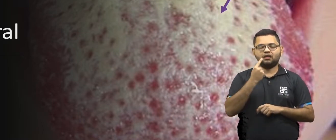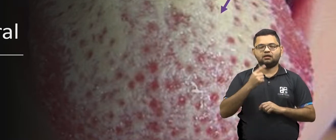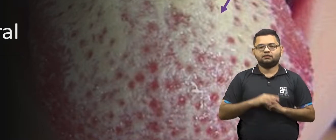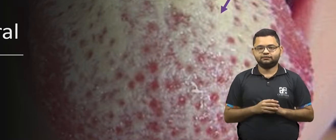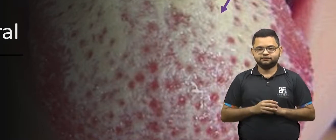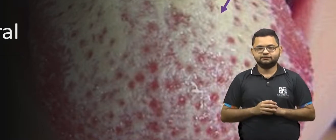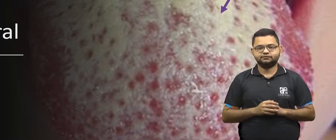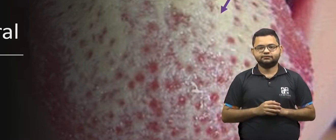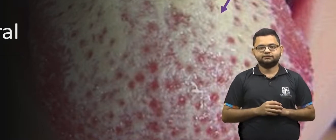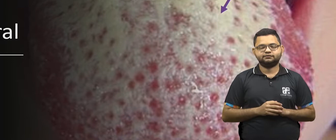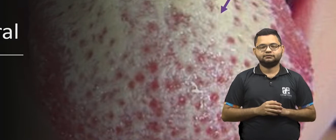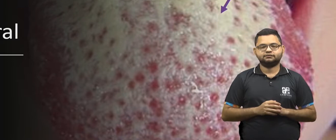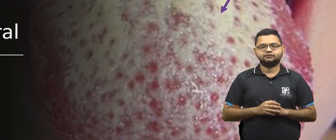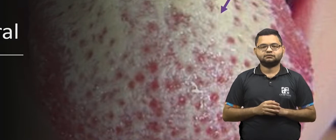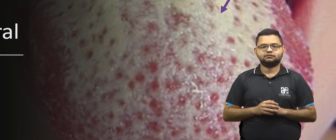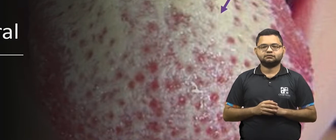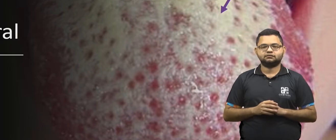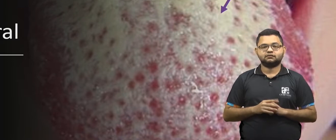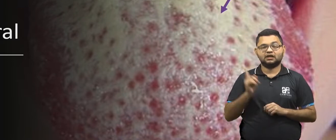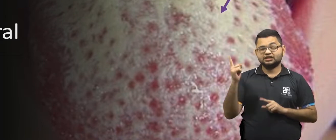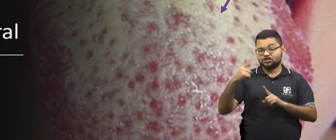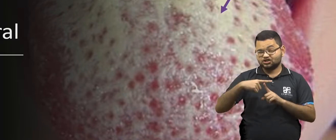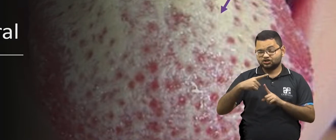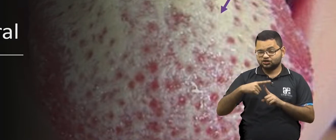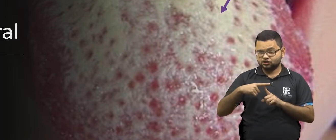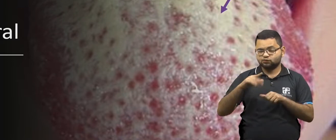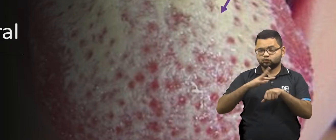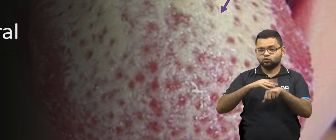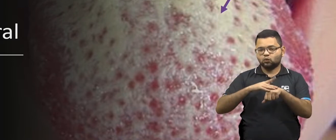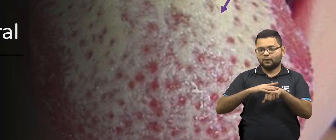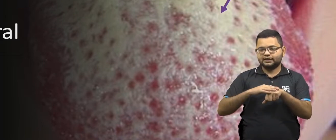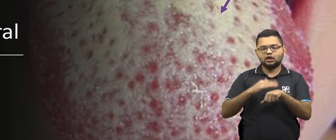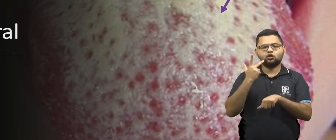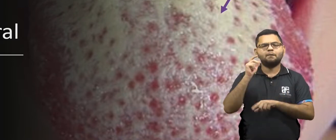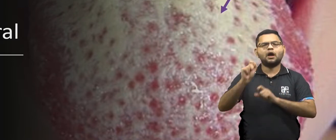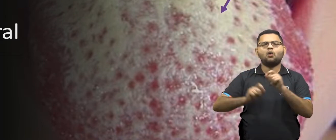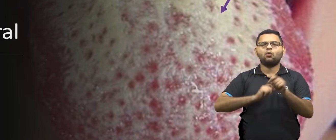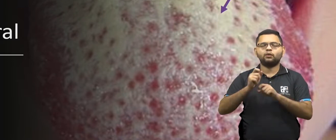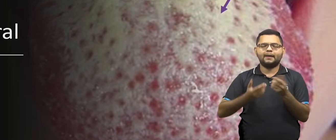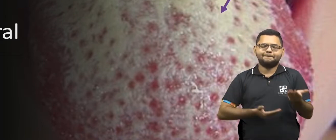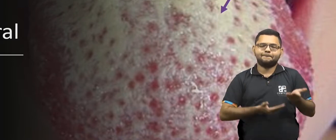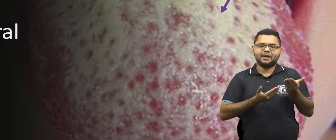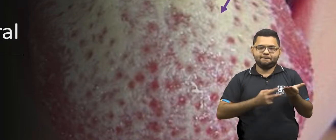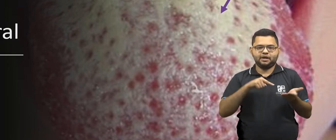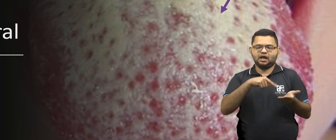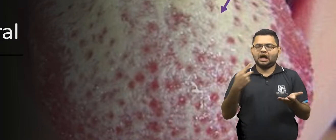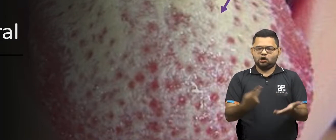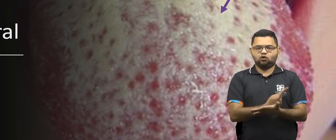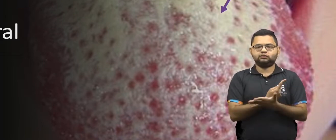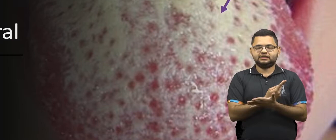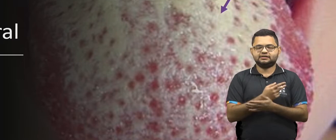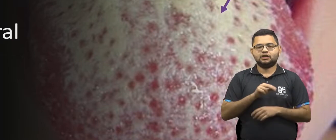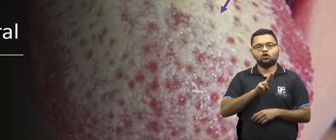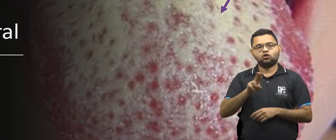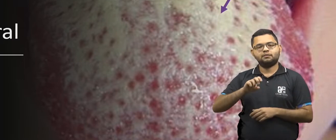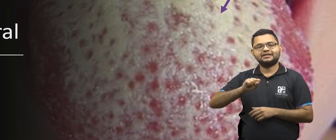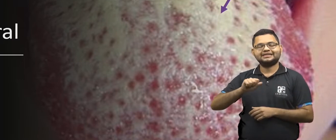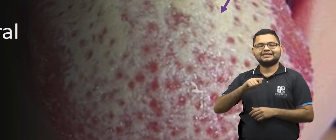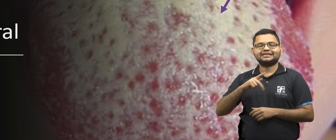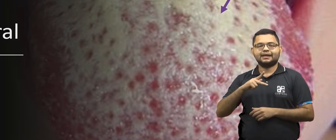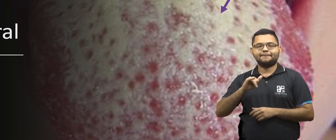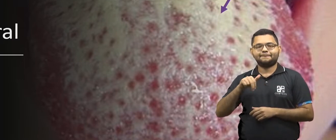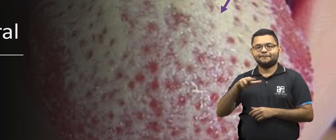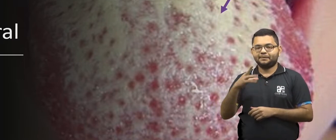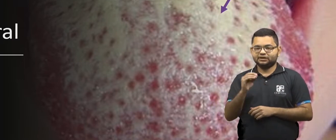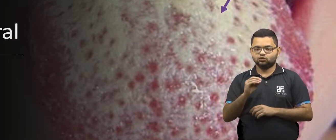a chamada candidíase oral. Esse tipo de infecção é mais comum em bebês, conhecida como